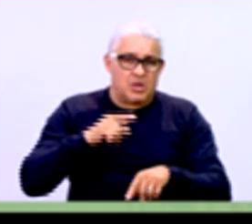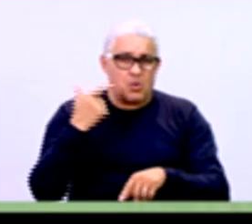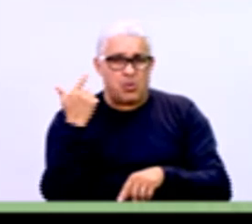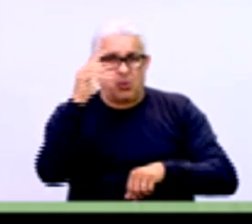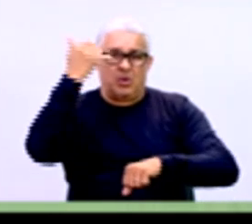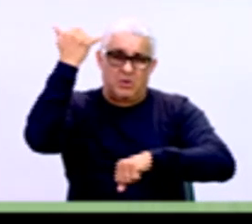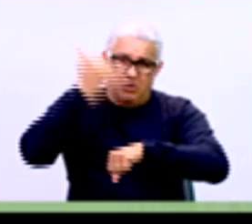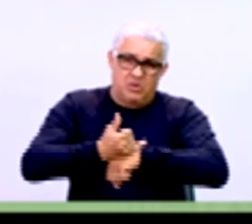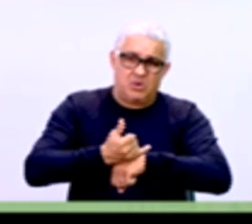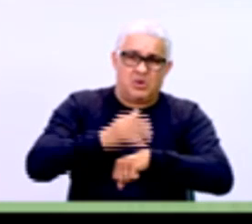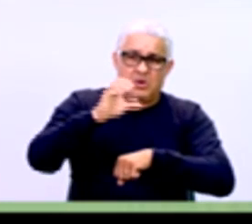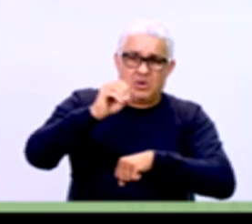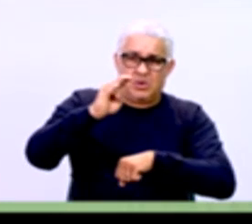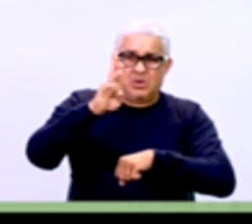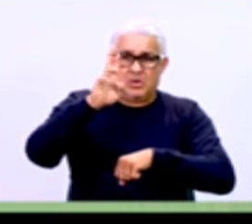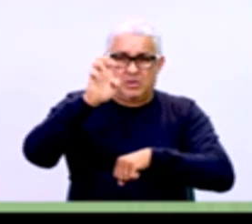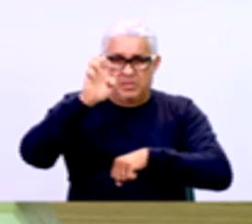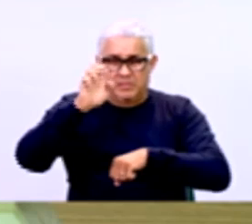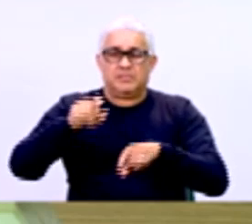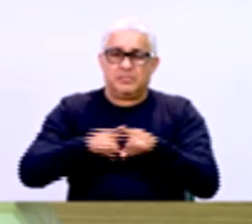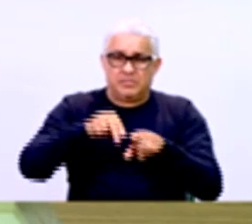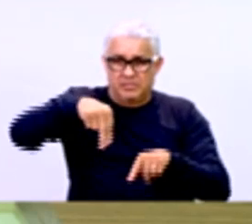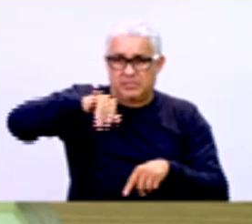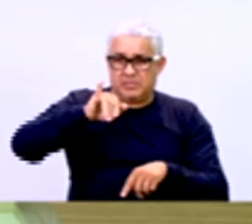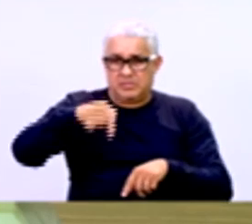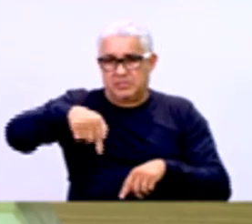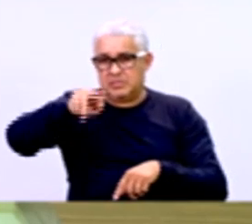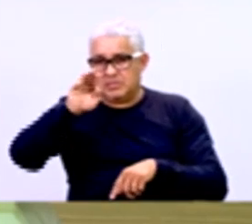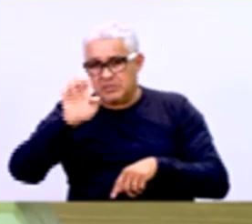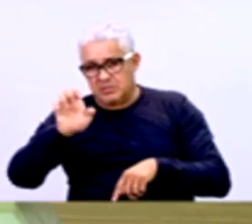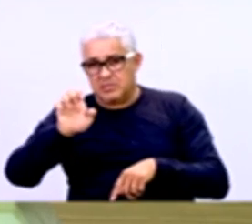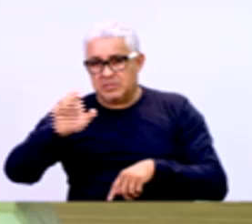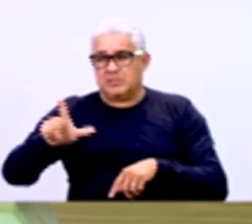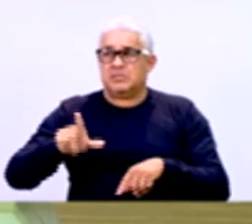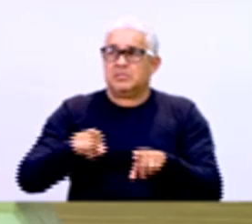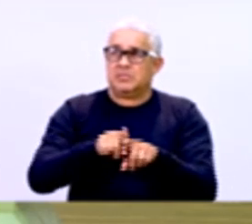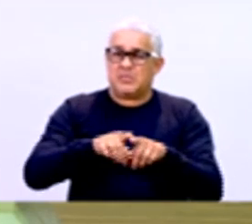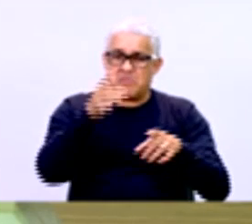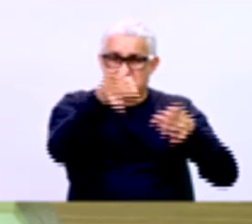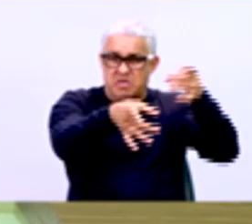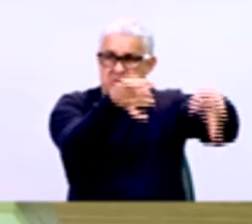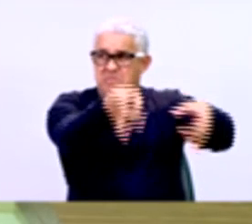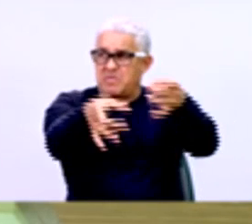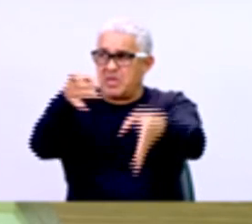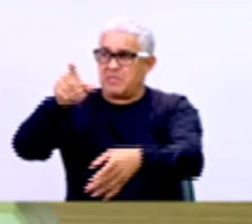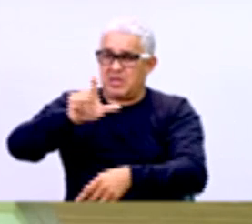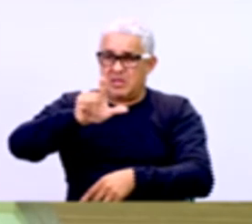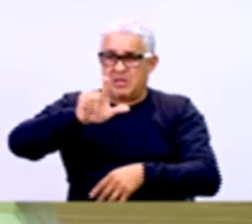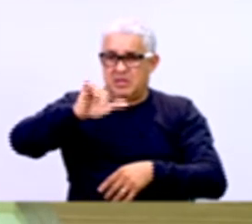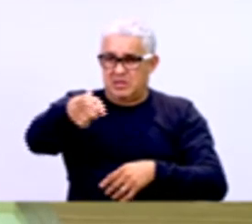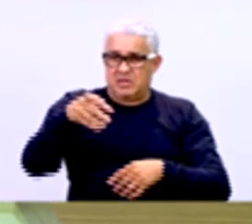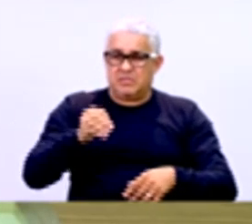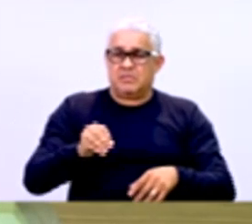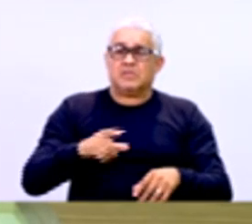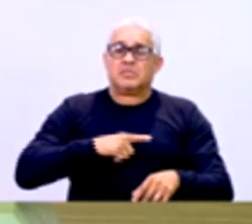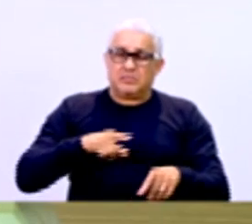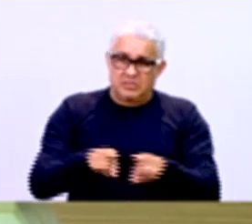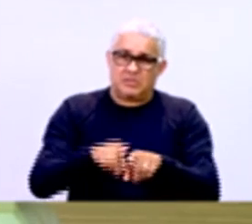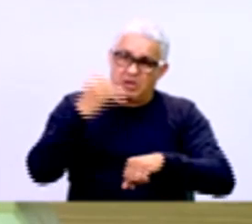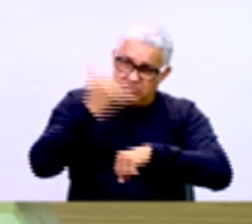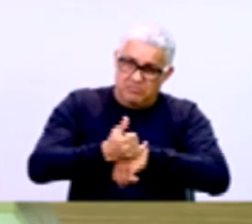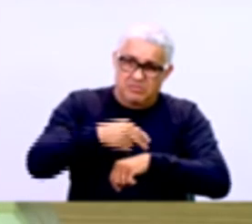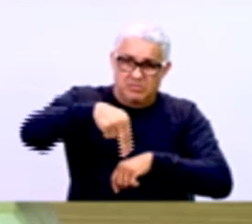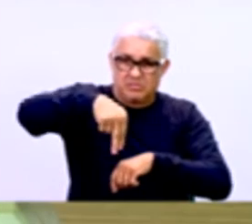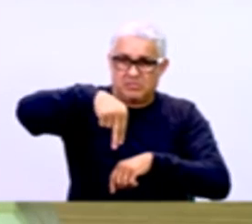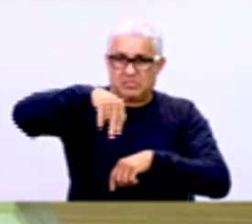como o cobre, o níquel, que estão sendo desperdiçados neste lixo. Além do mais, há metais como o